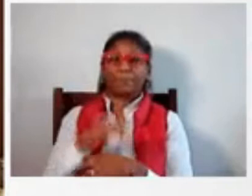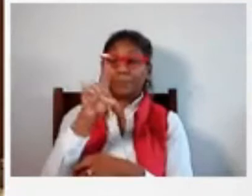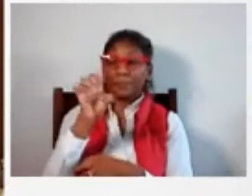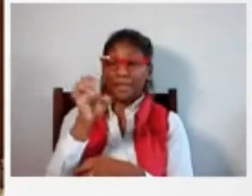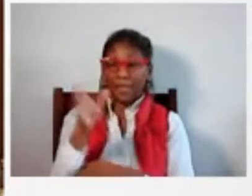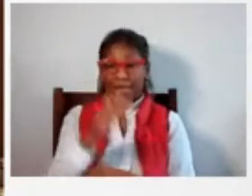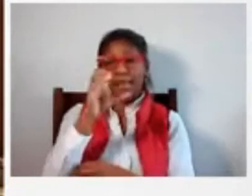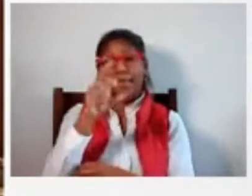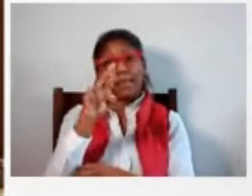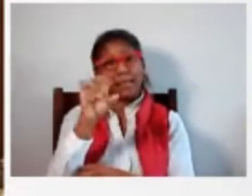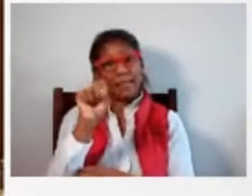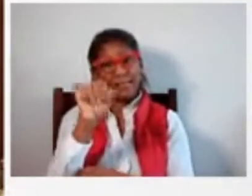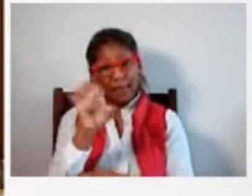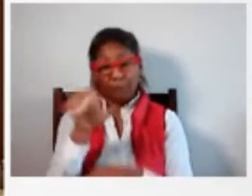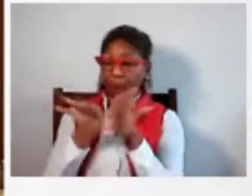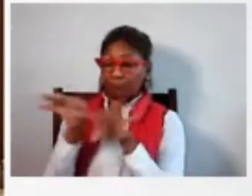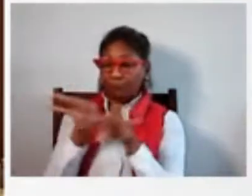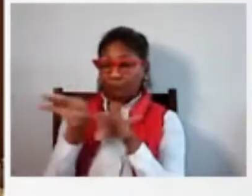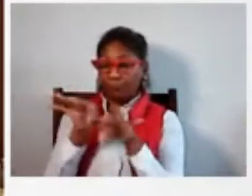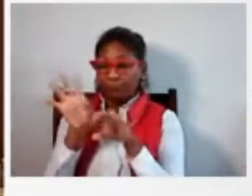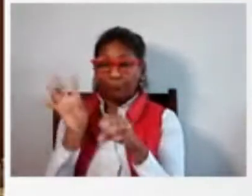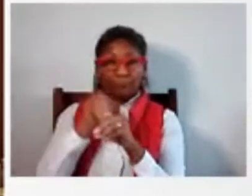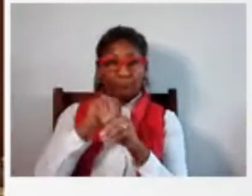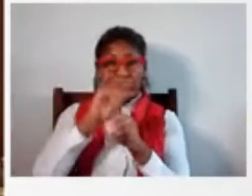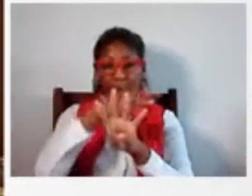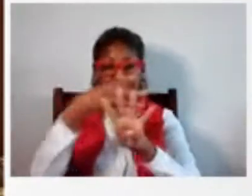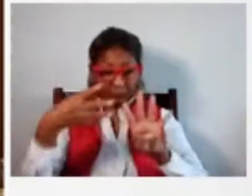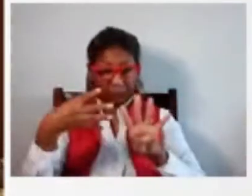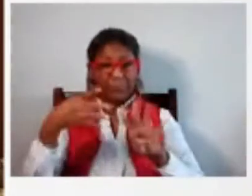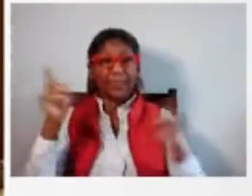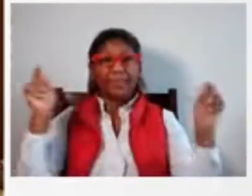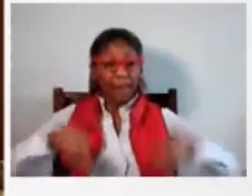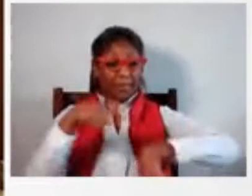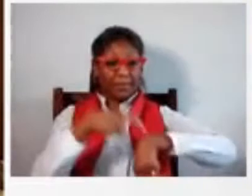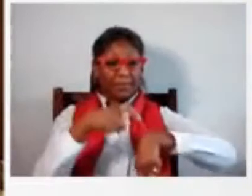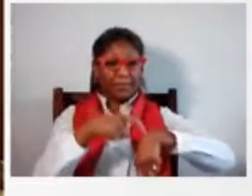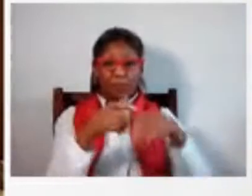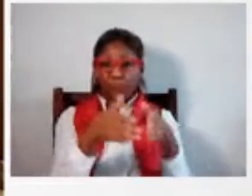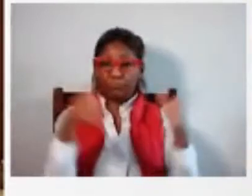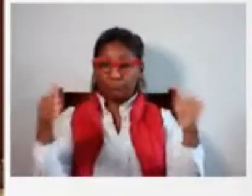possa analisar a partir desses recursos, das considerações do modelo,